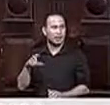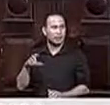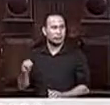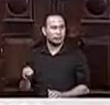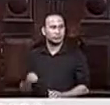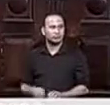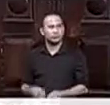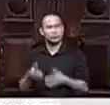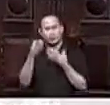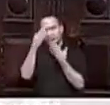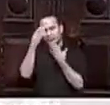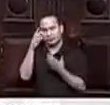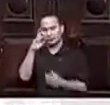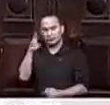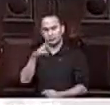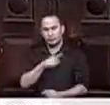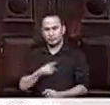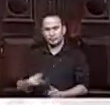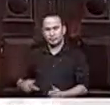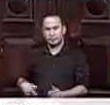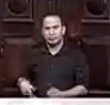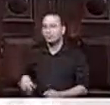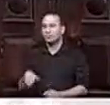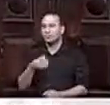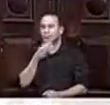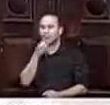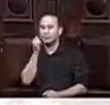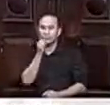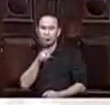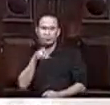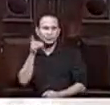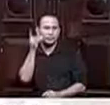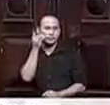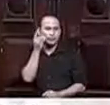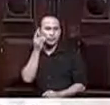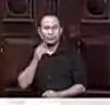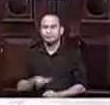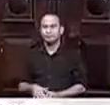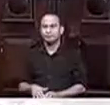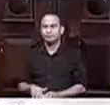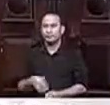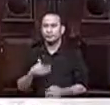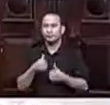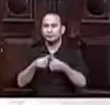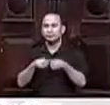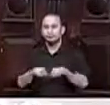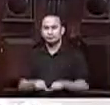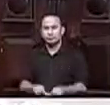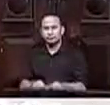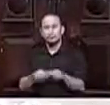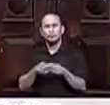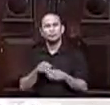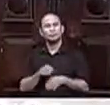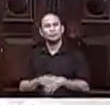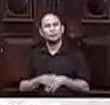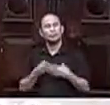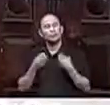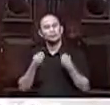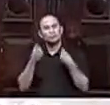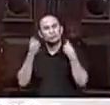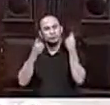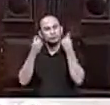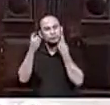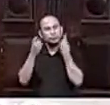Obrigado, senhor presidente, senhoras e senhores deputados. Fico bastante preocupado e ocupando essa